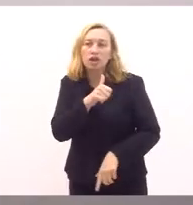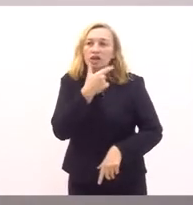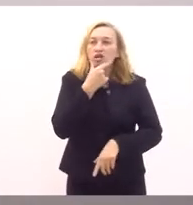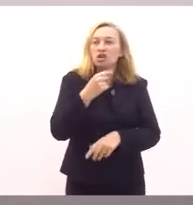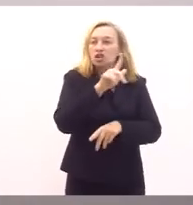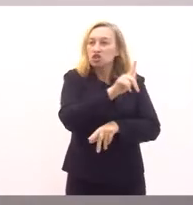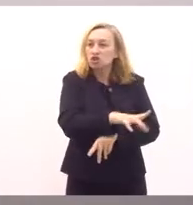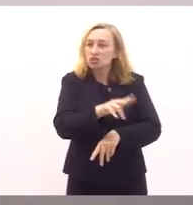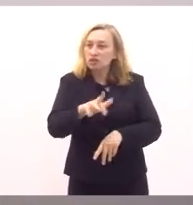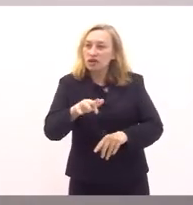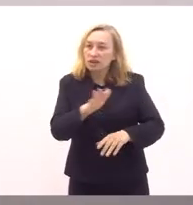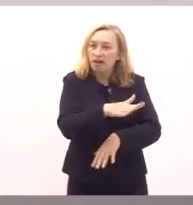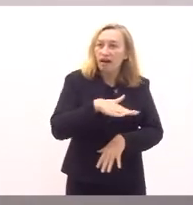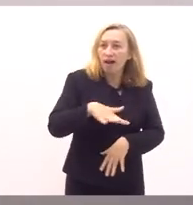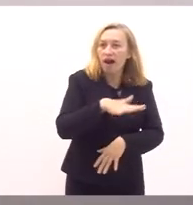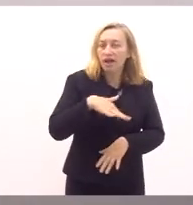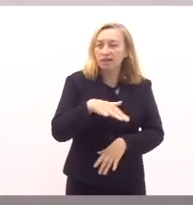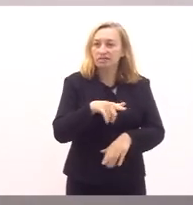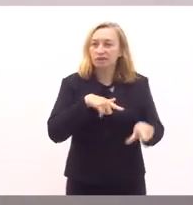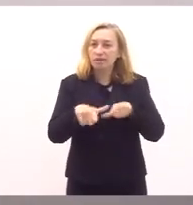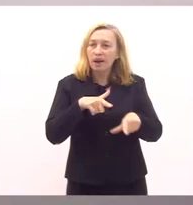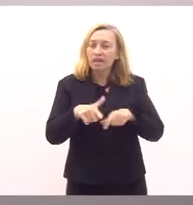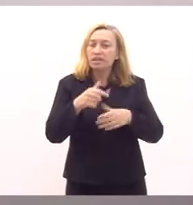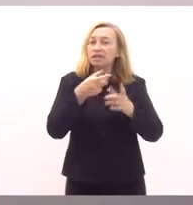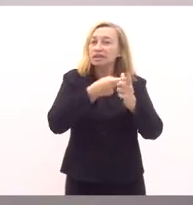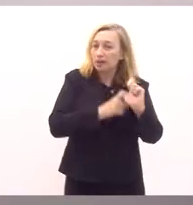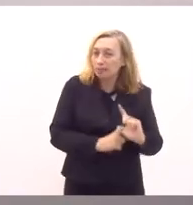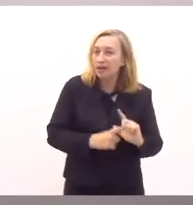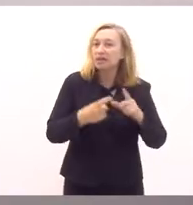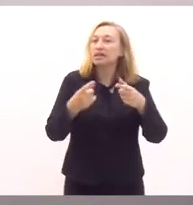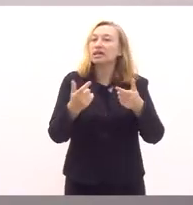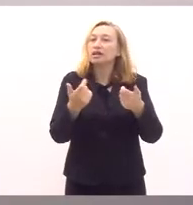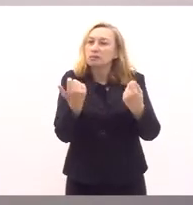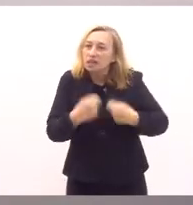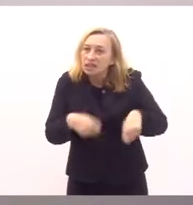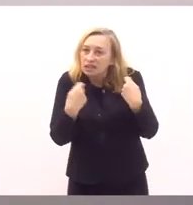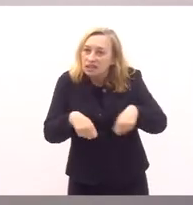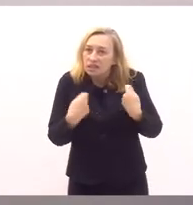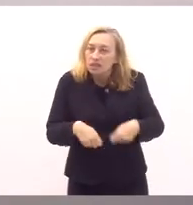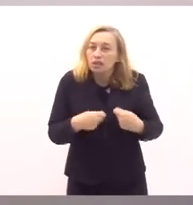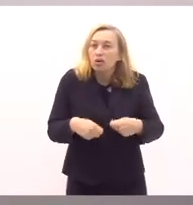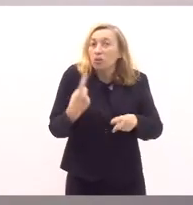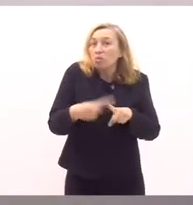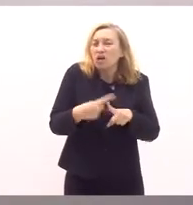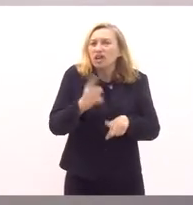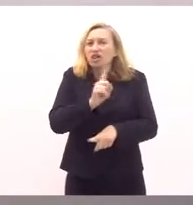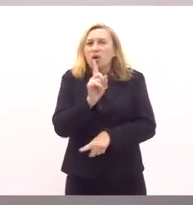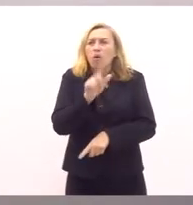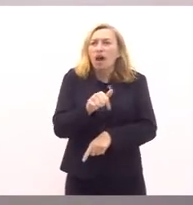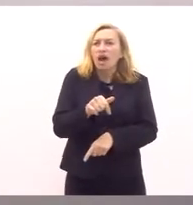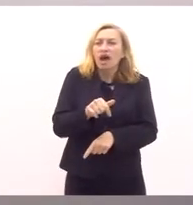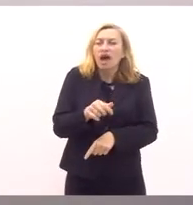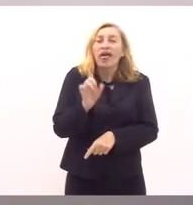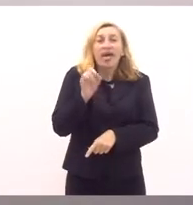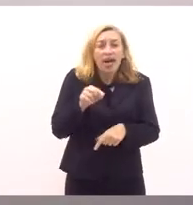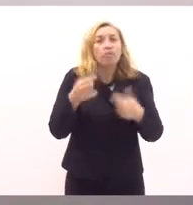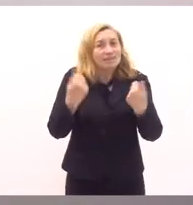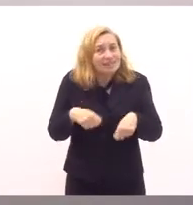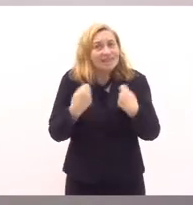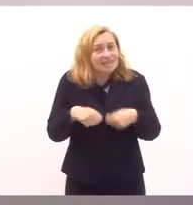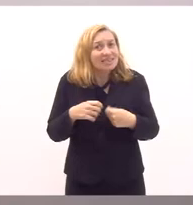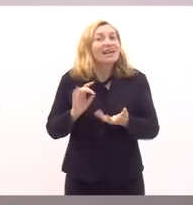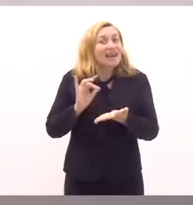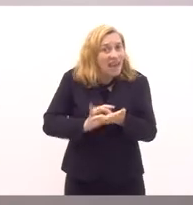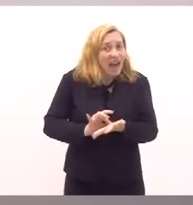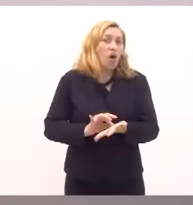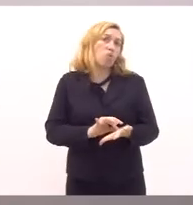diversas categorias que dependem, que precisam, né, porque não é uma necessidade